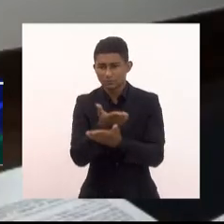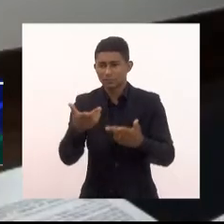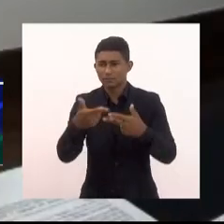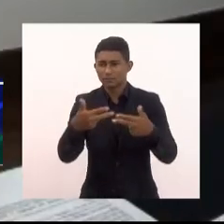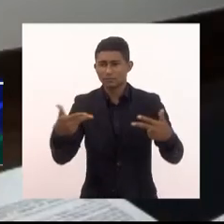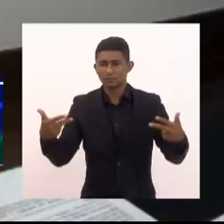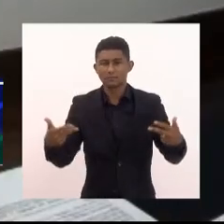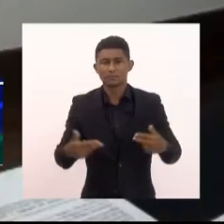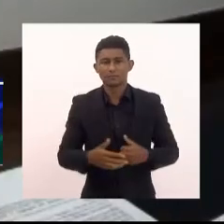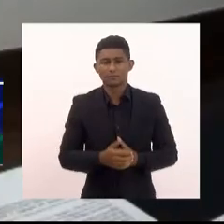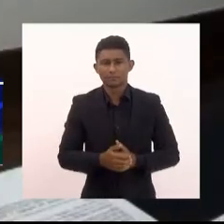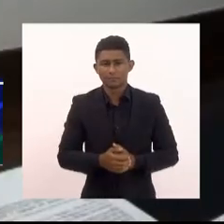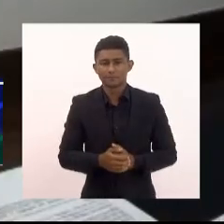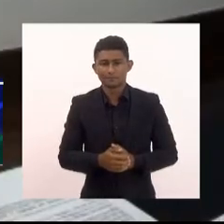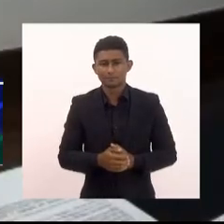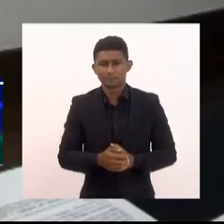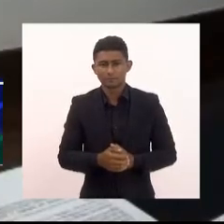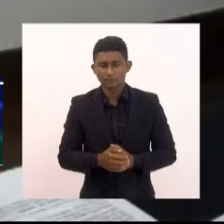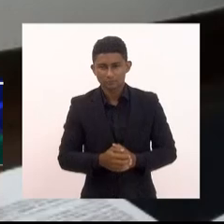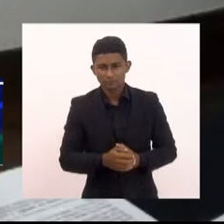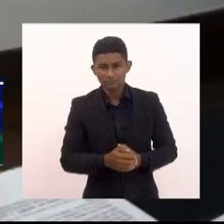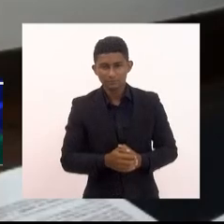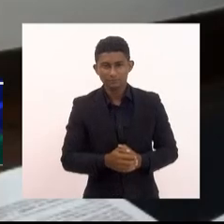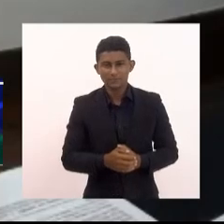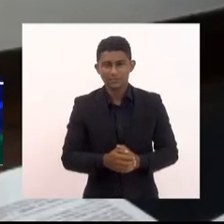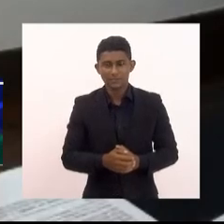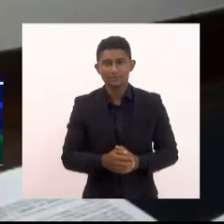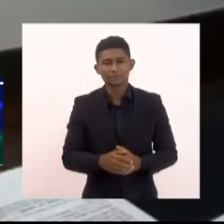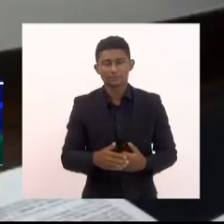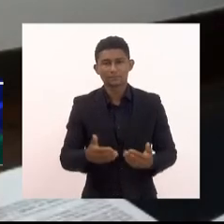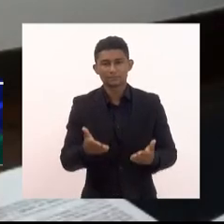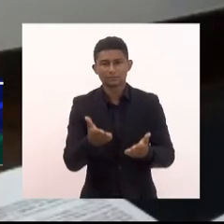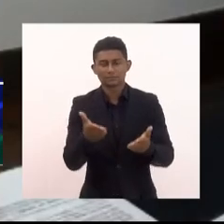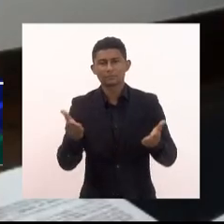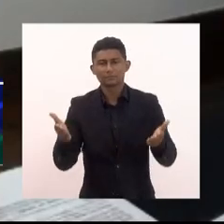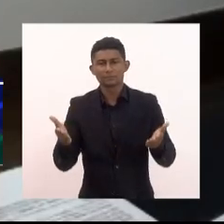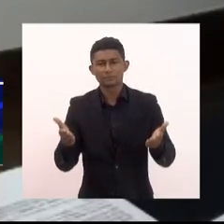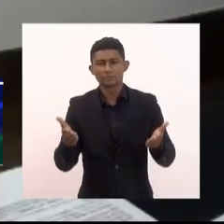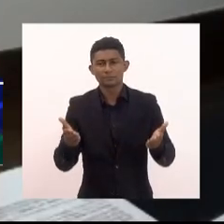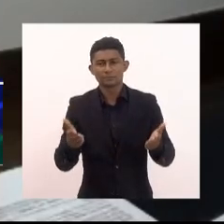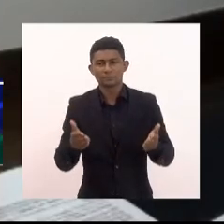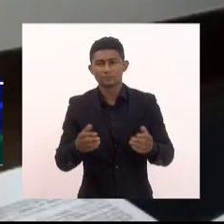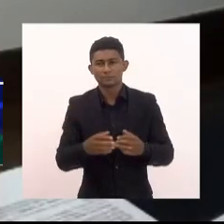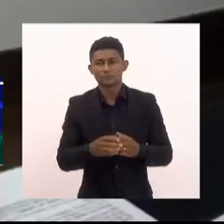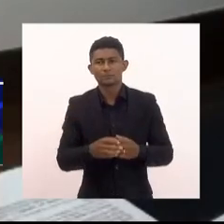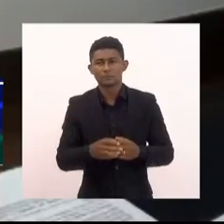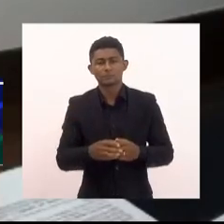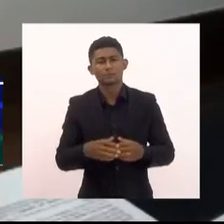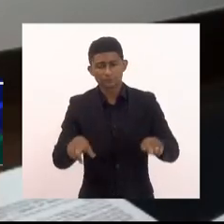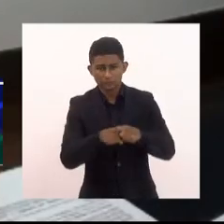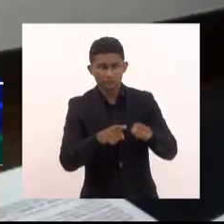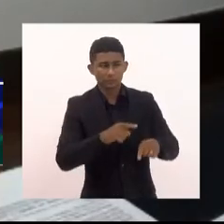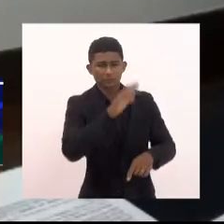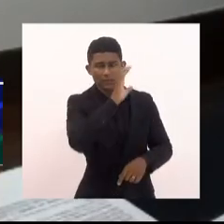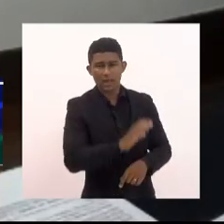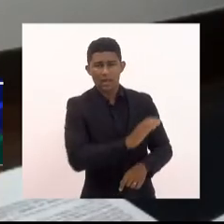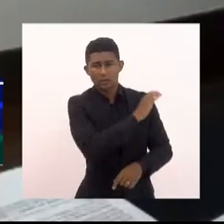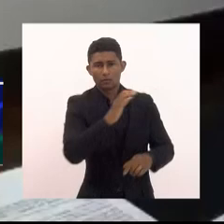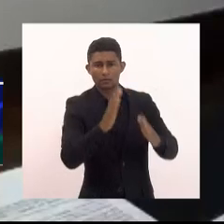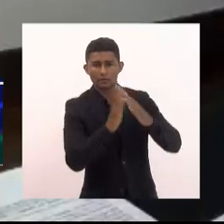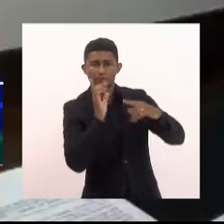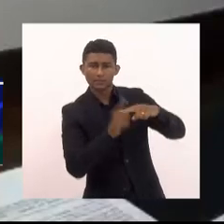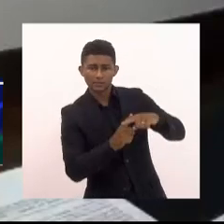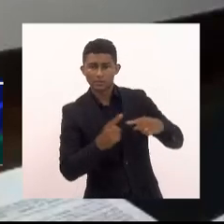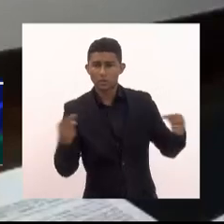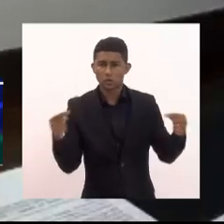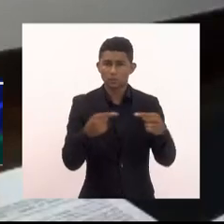né, em santidades, em entidades santificadas, sacrossantas, da Igreja Católica. Não apenas por isso. No